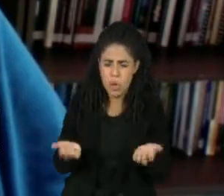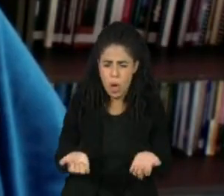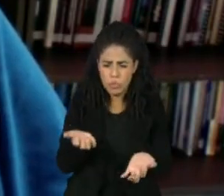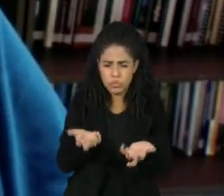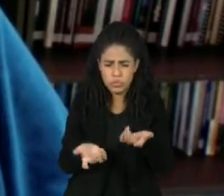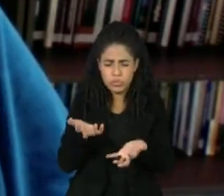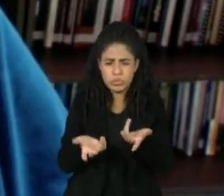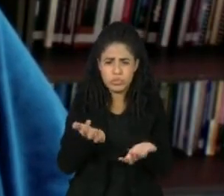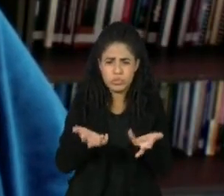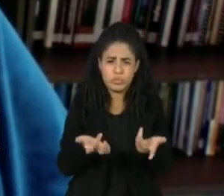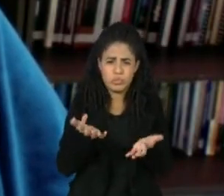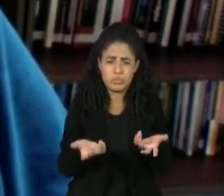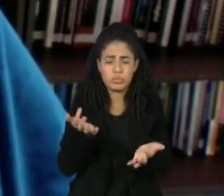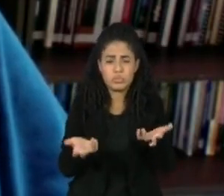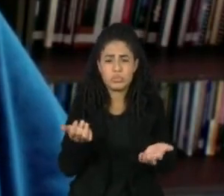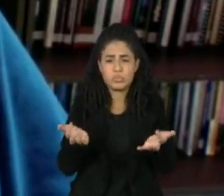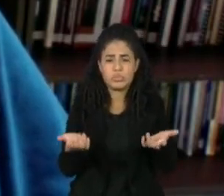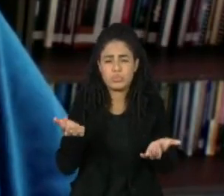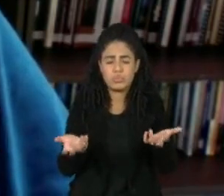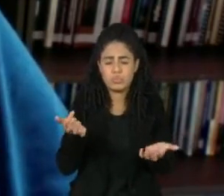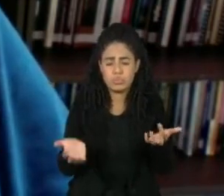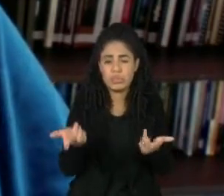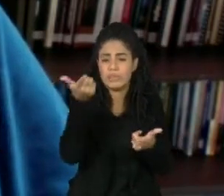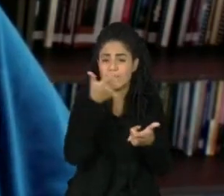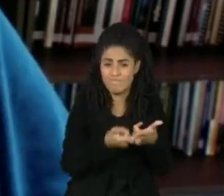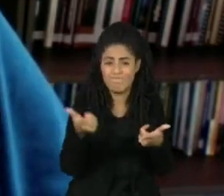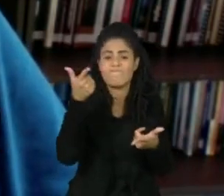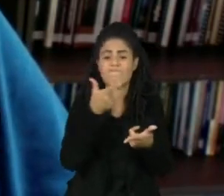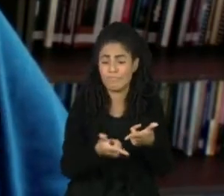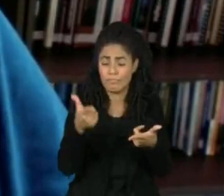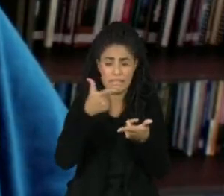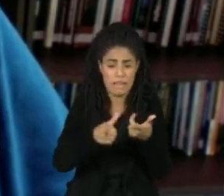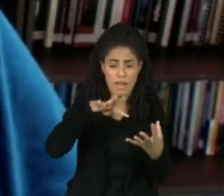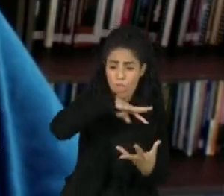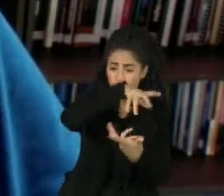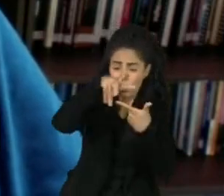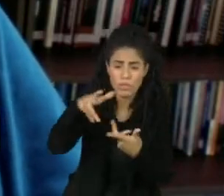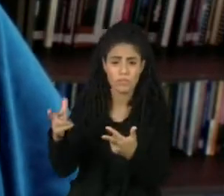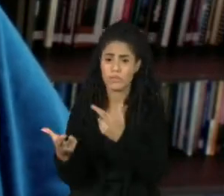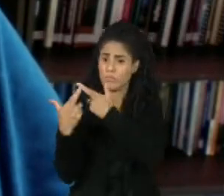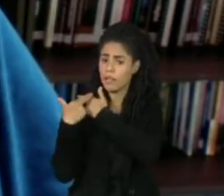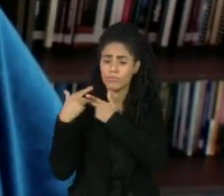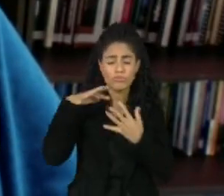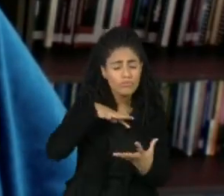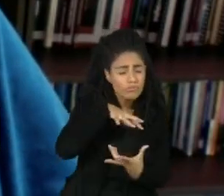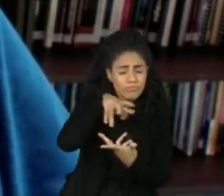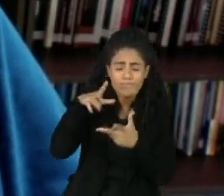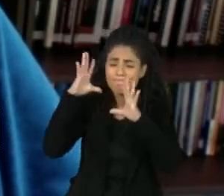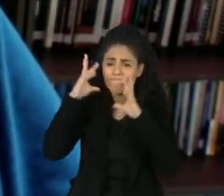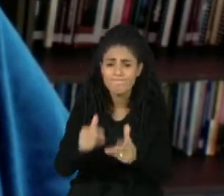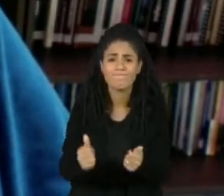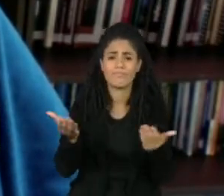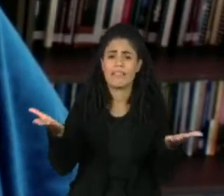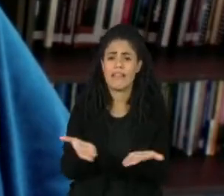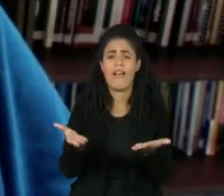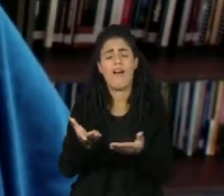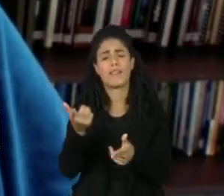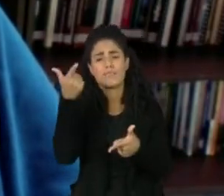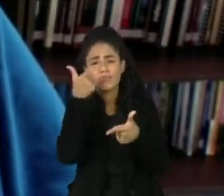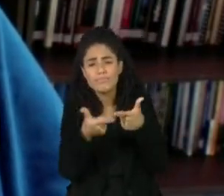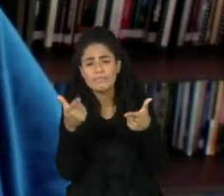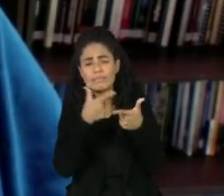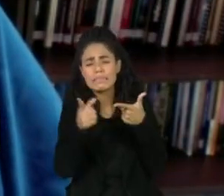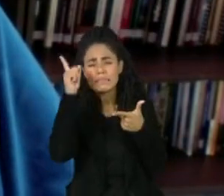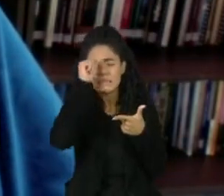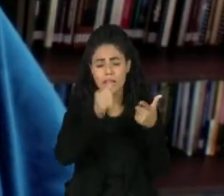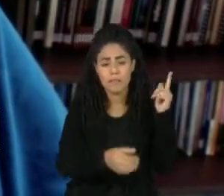últimos anos. Então, é uma sinalização assim, global. Olha, nós todos nos preocupamos com a Amazônia, queremos realmente que a